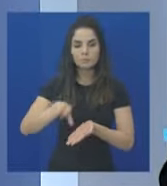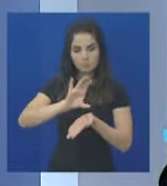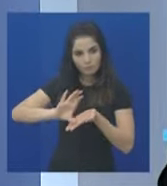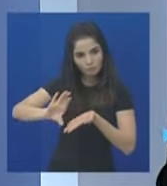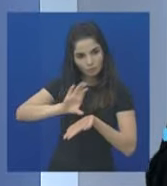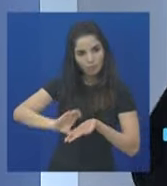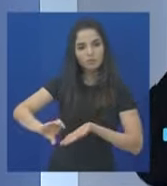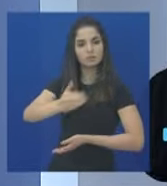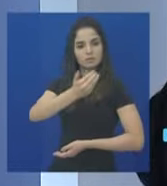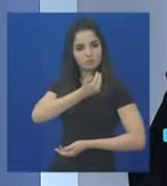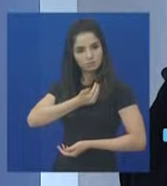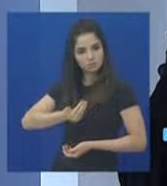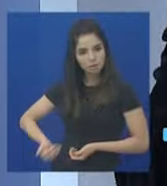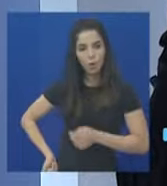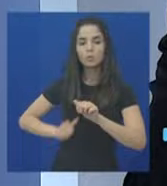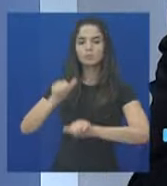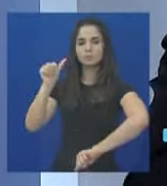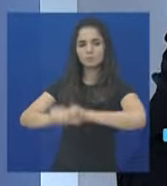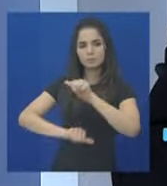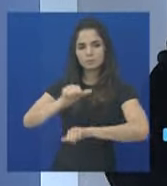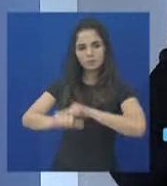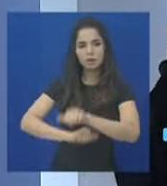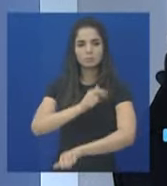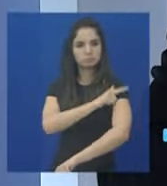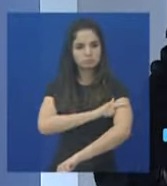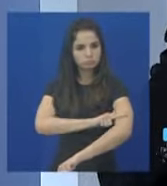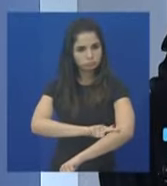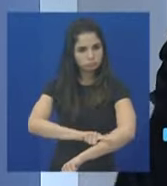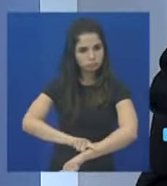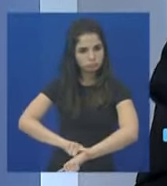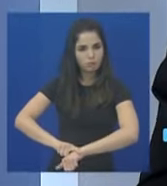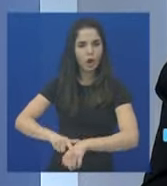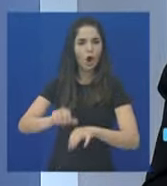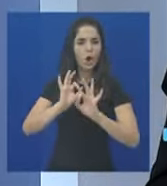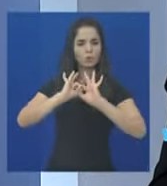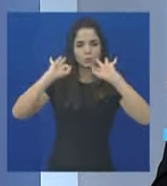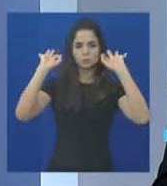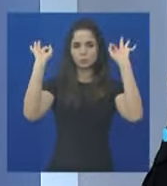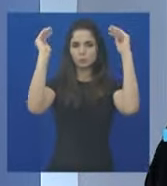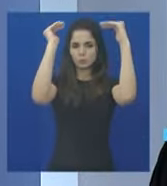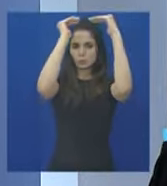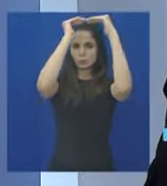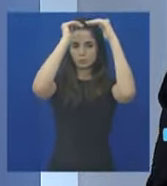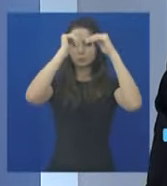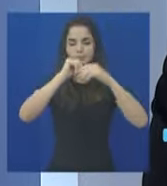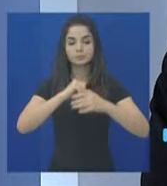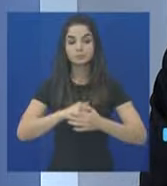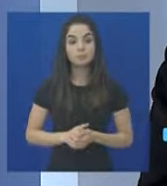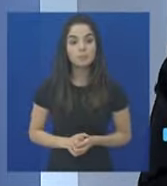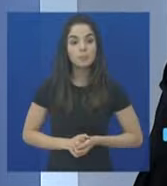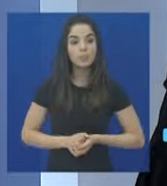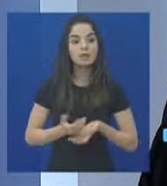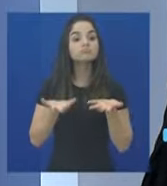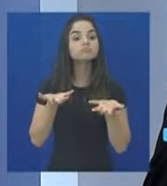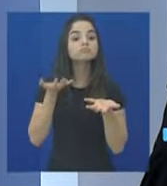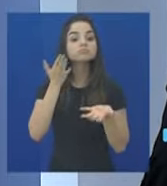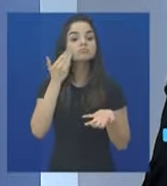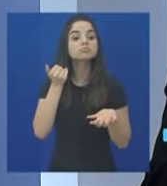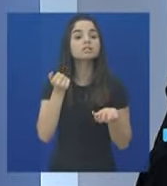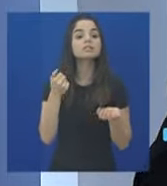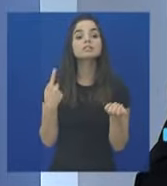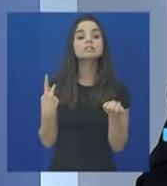educação e transformamos a educação, uma educação em excelência. Eu gostaria de saber qual é o